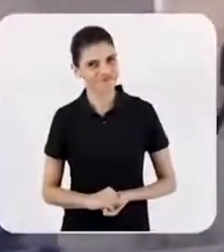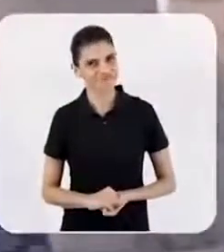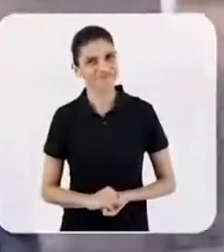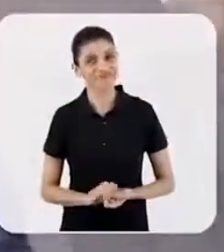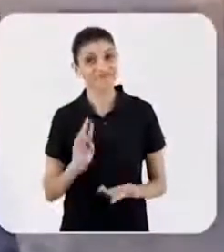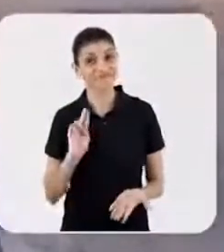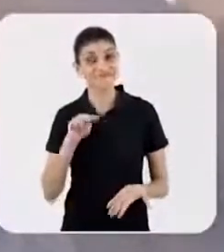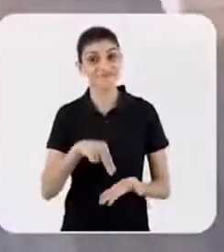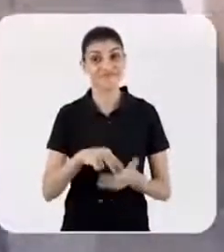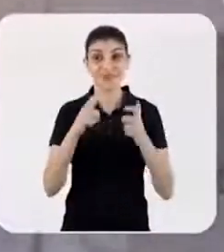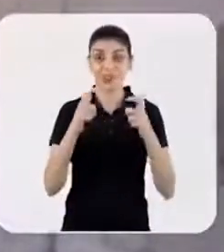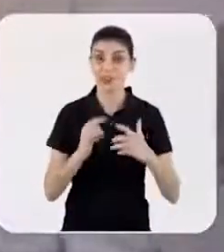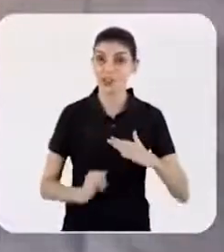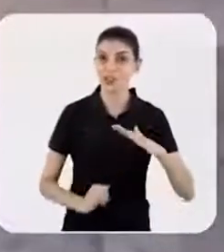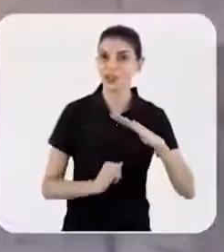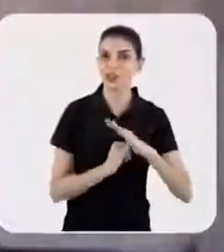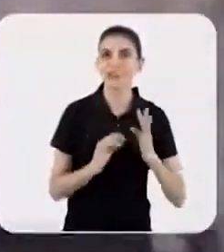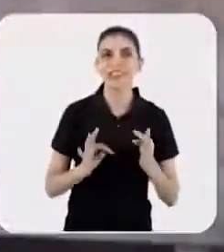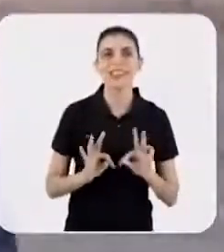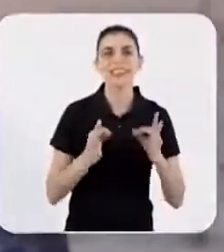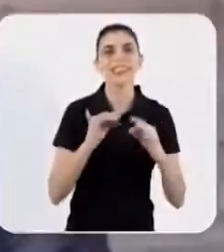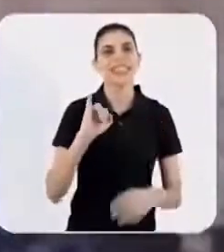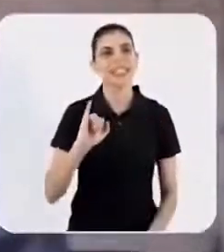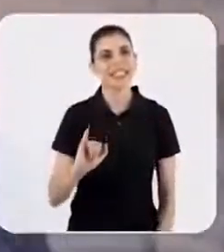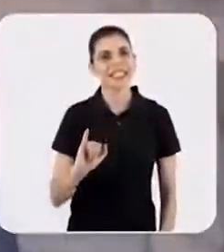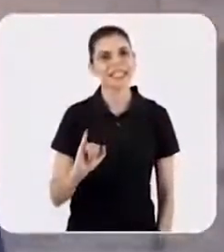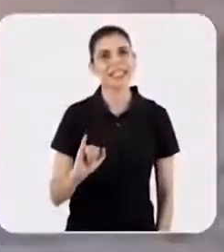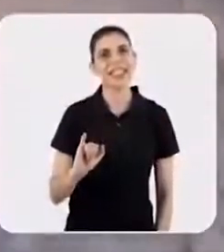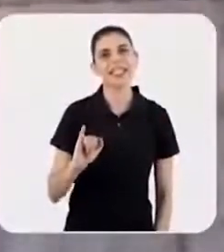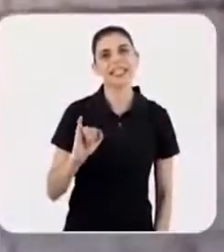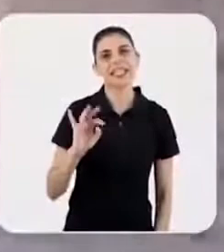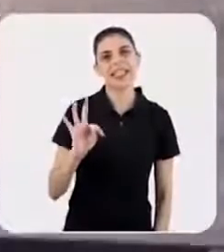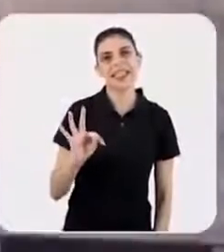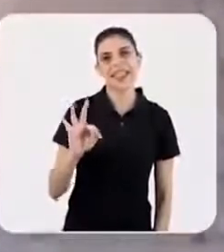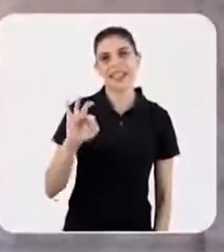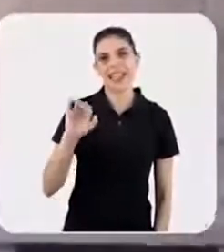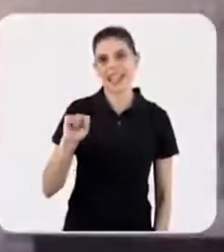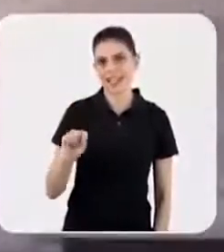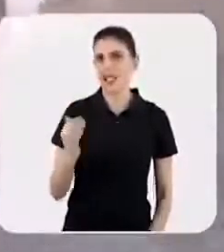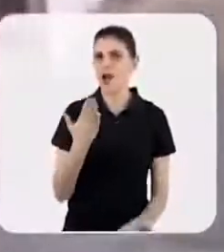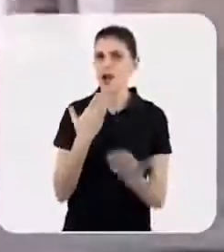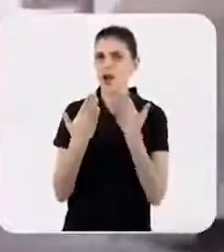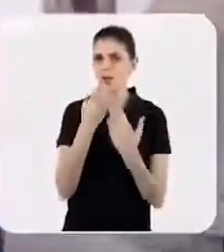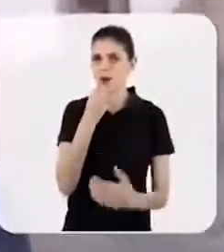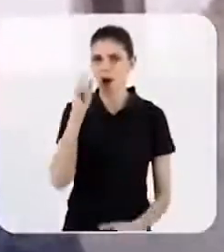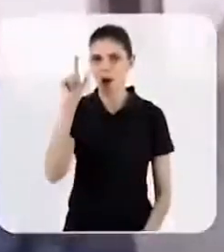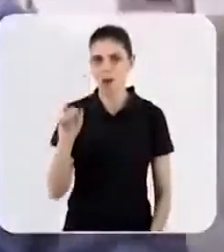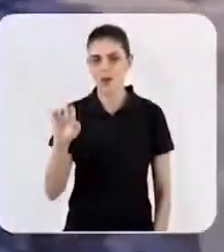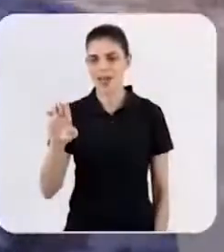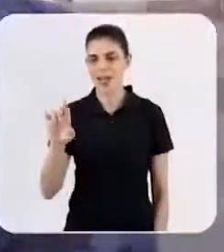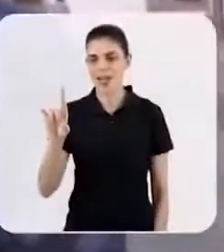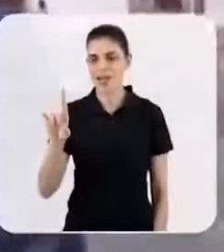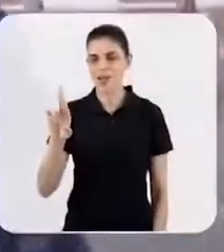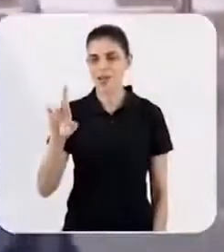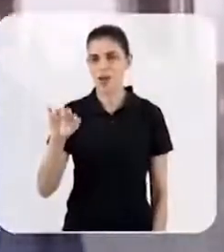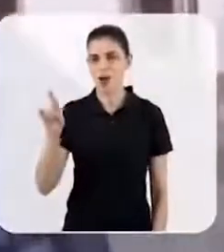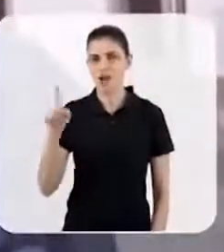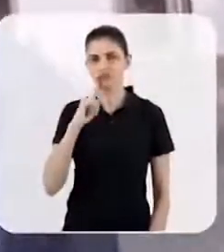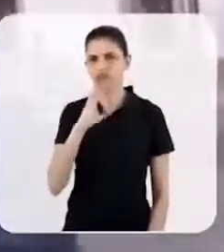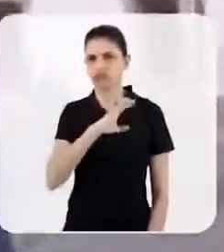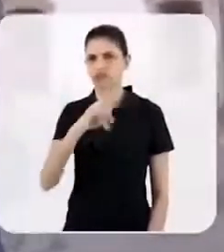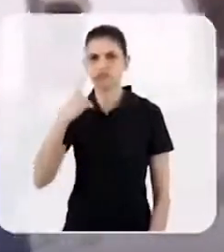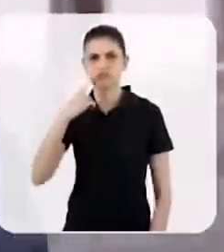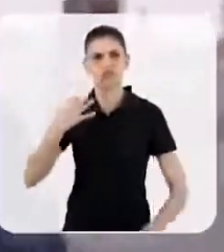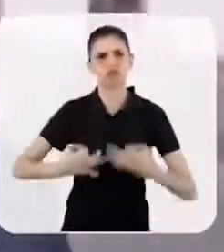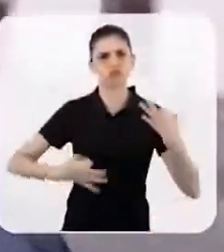A gente está indo agora no Instituto de Tecnologia e Sociedade, o ITS do Rio de Janeiro, conversar com o Eduardo Magrani. Ele é o diretor, o coordenador